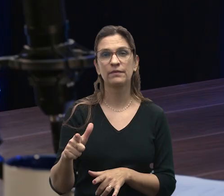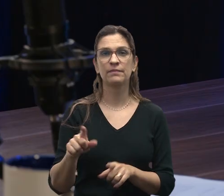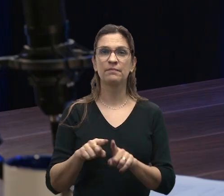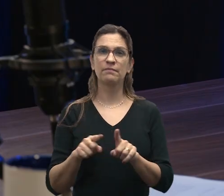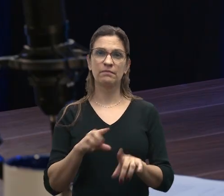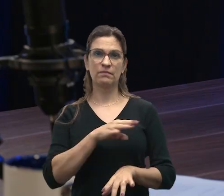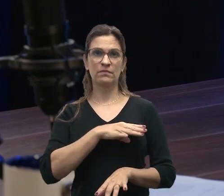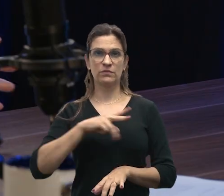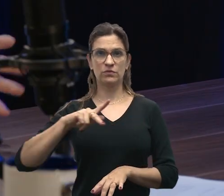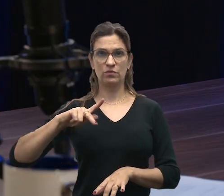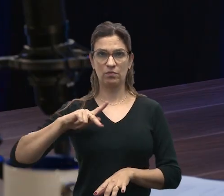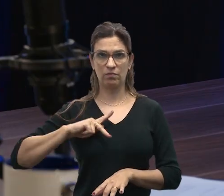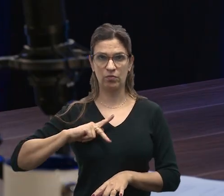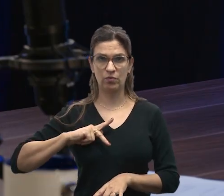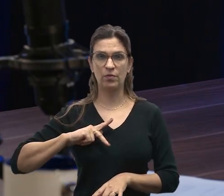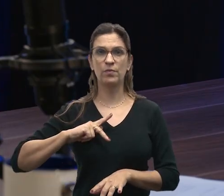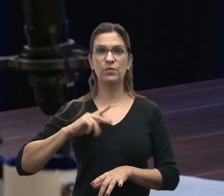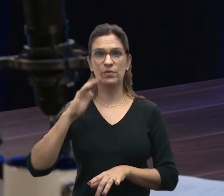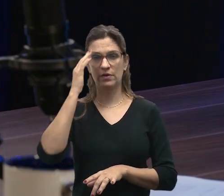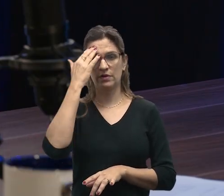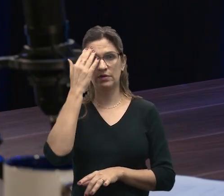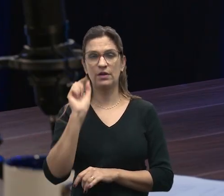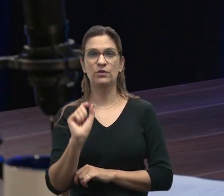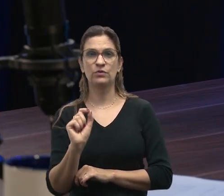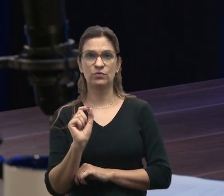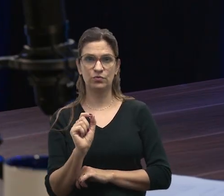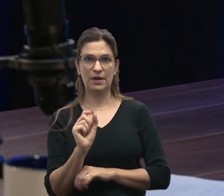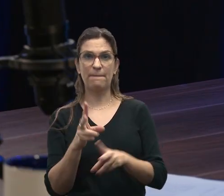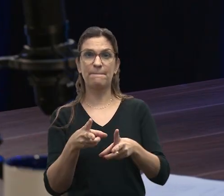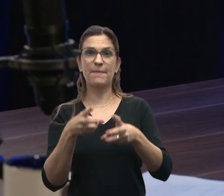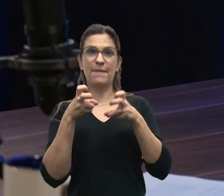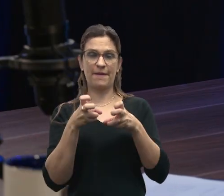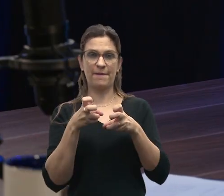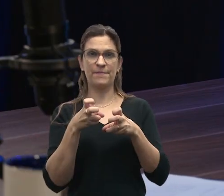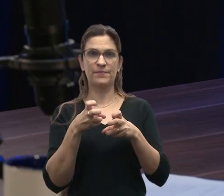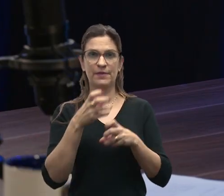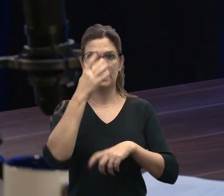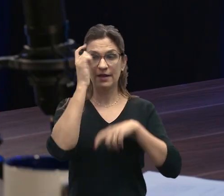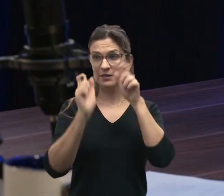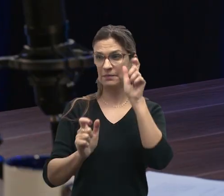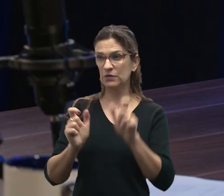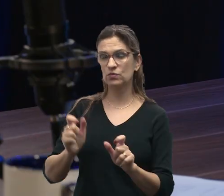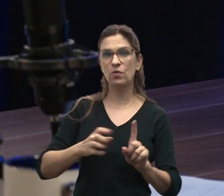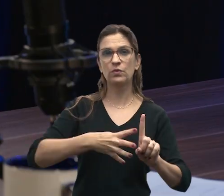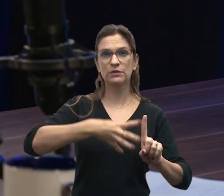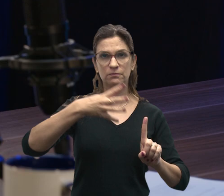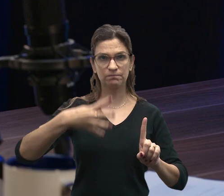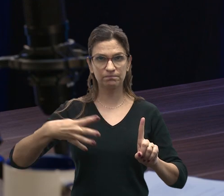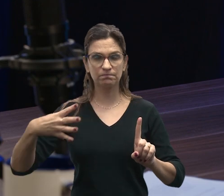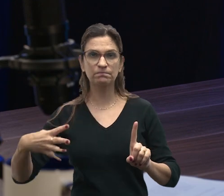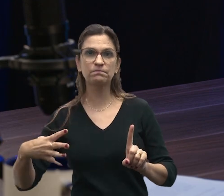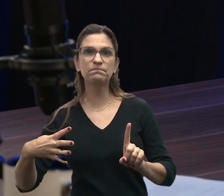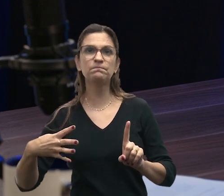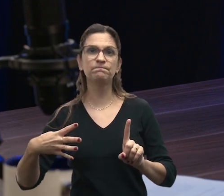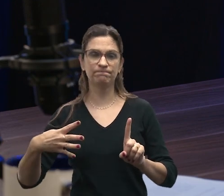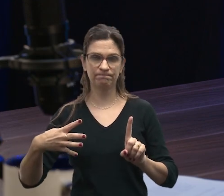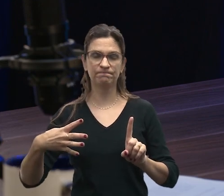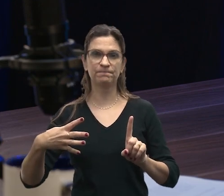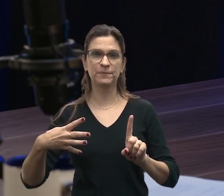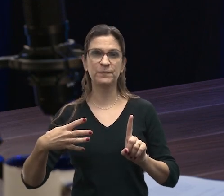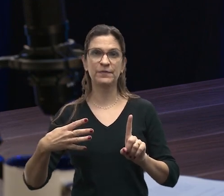entende que as pessoas LGBTQIAPN+, elas são pessoas que têm mais propensão a ter lesão de